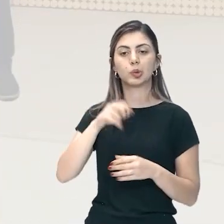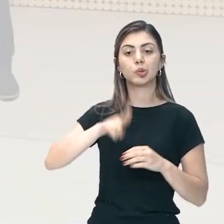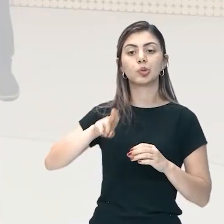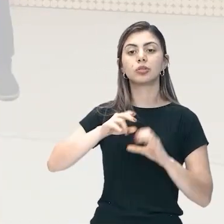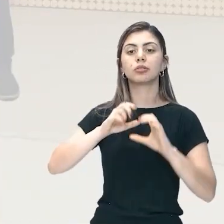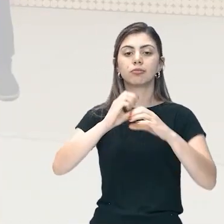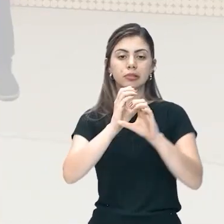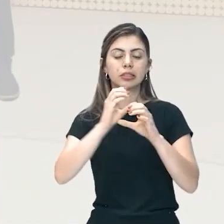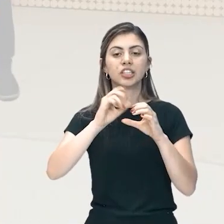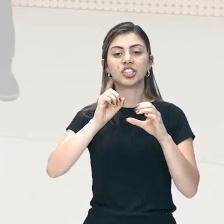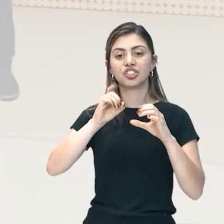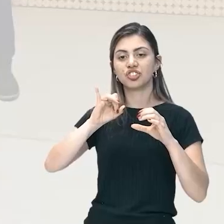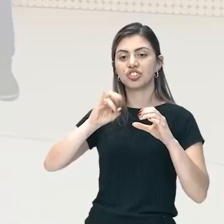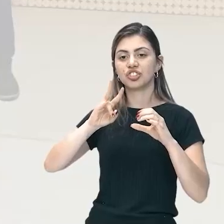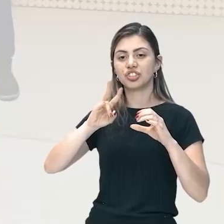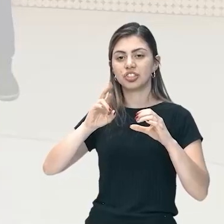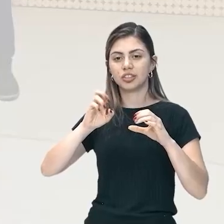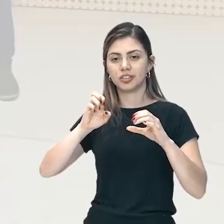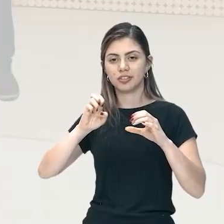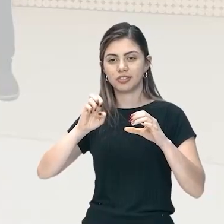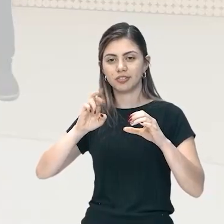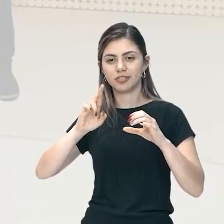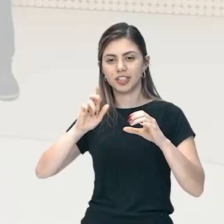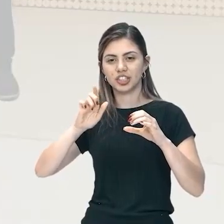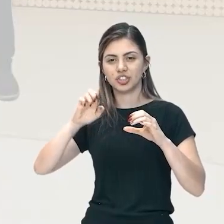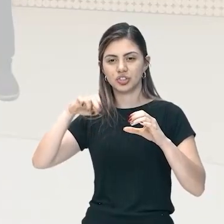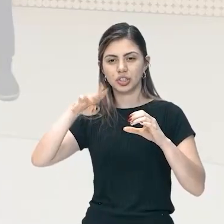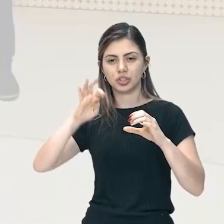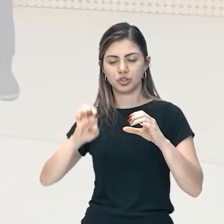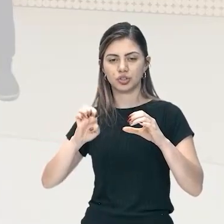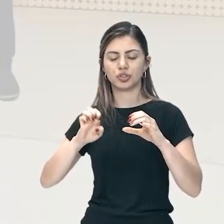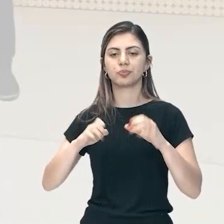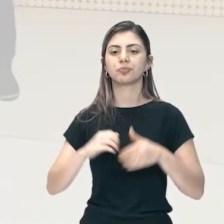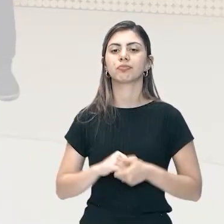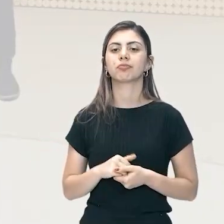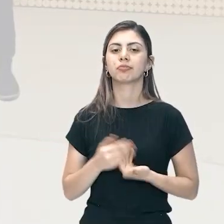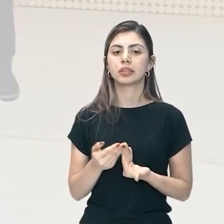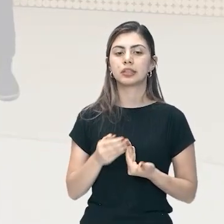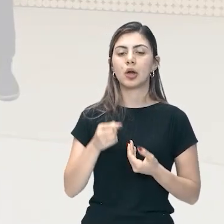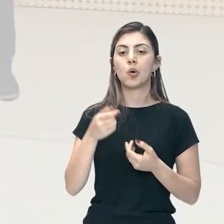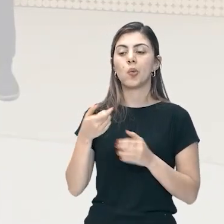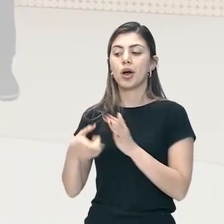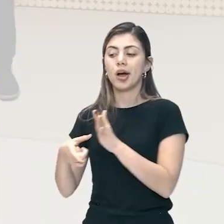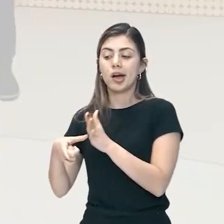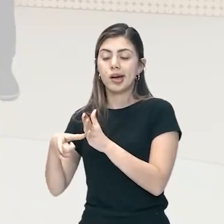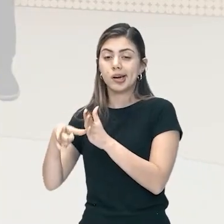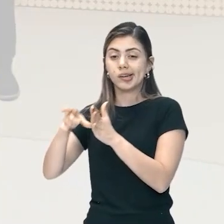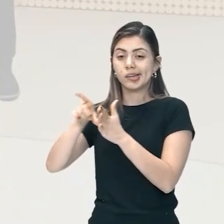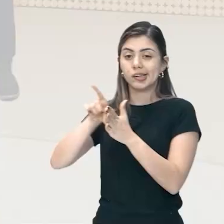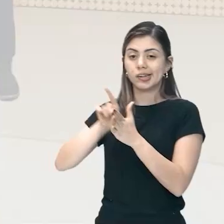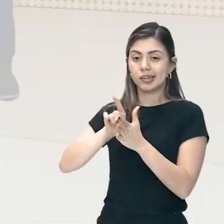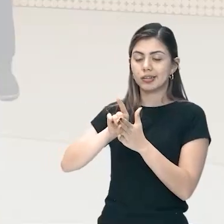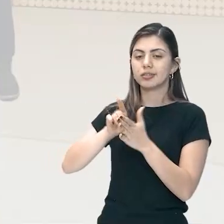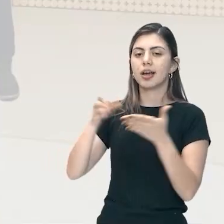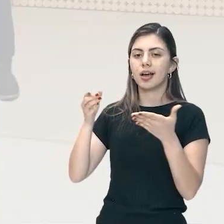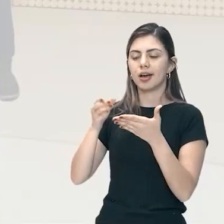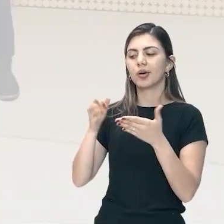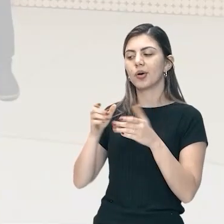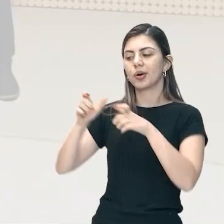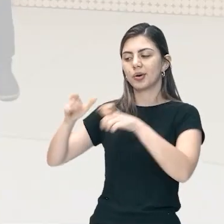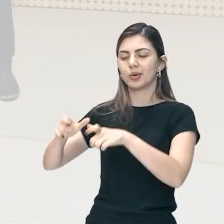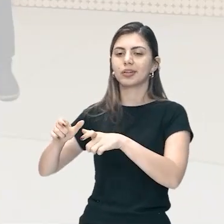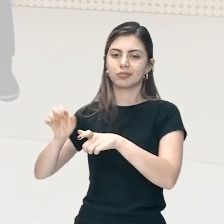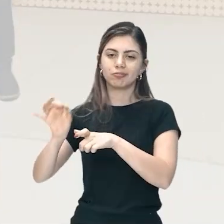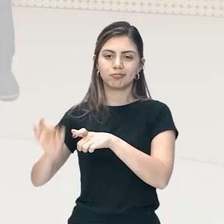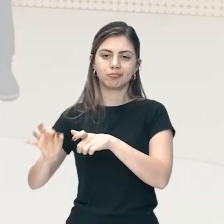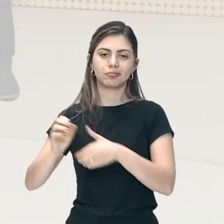lente divergente, que vai divergir os raios de luz. Como os raios de luz estavam se formando muito perto, agora eles vão se formar um pouco mais